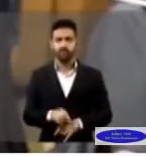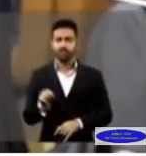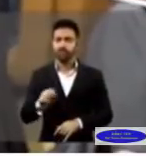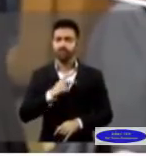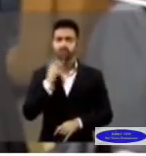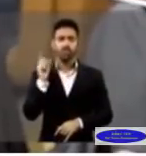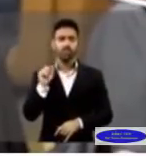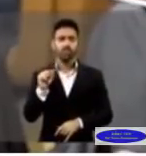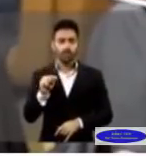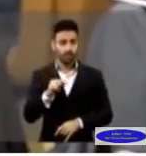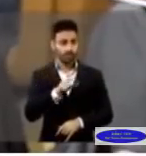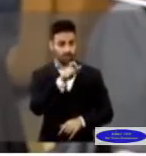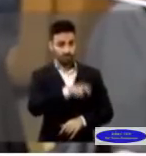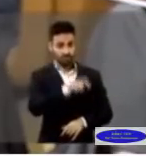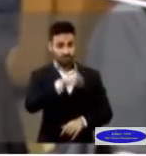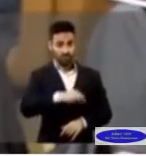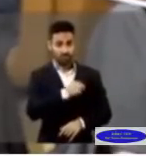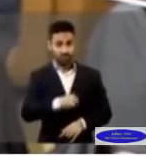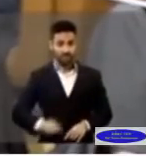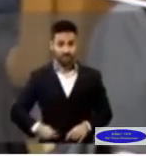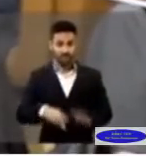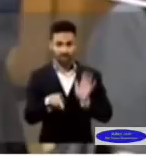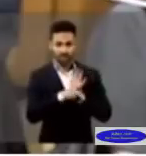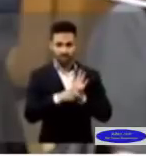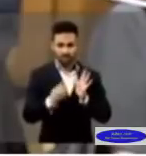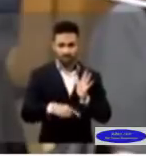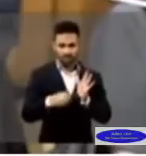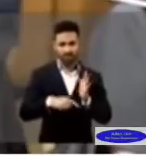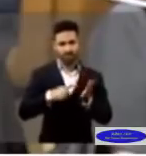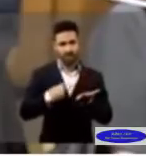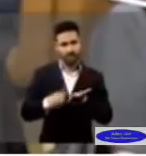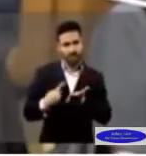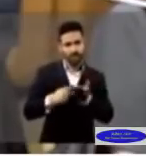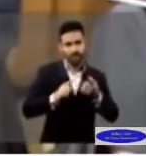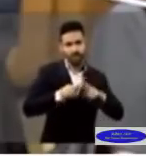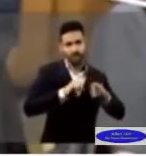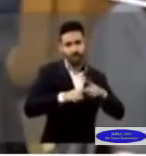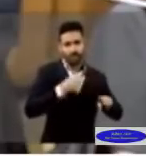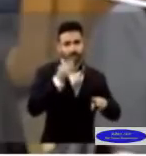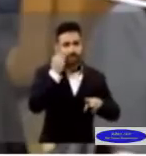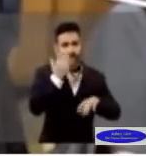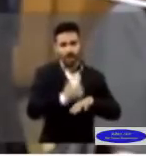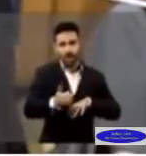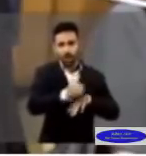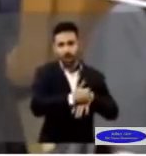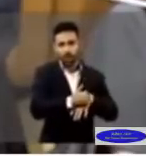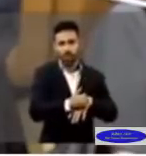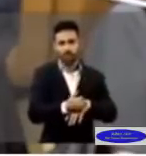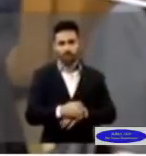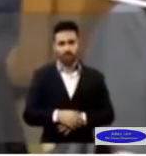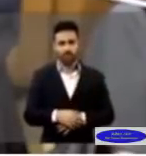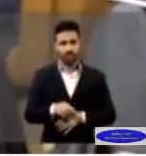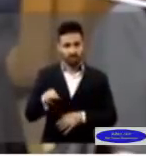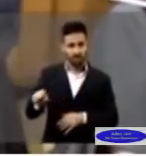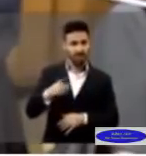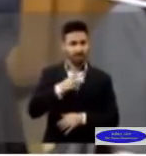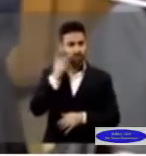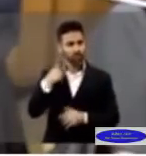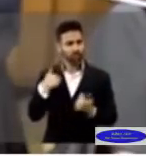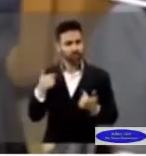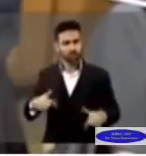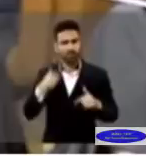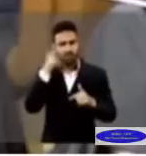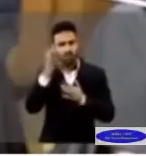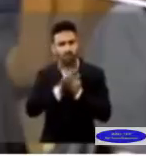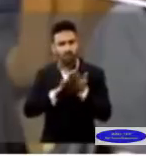Operação Lava Jato, alçada em tais condições ao status de instituição nacional, com vida própria, e